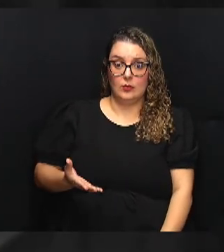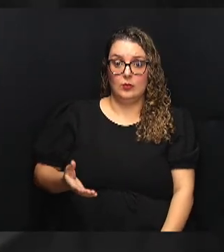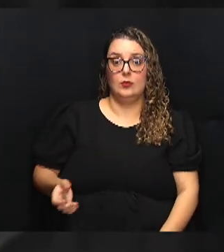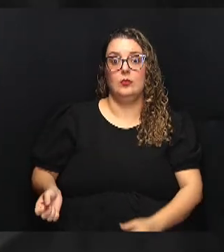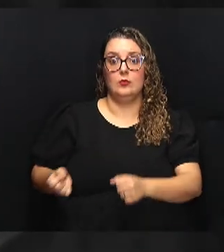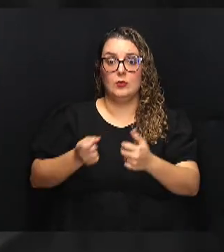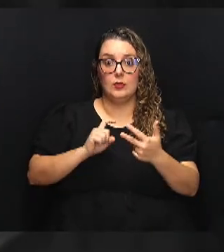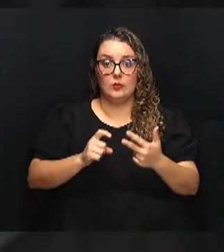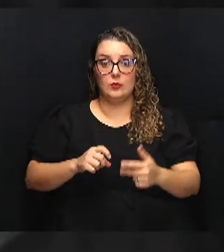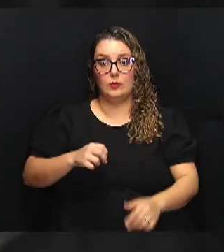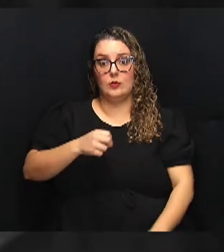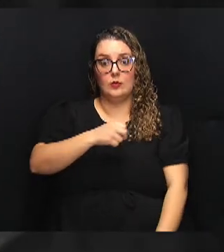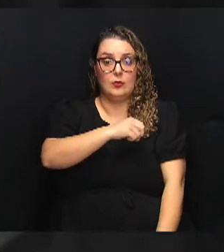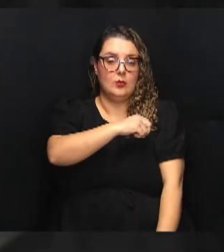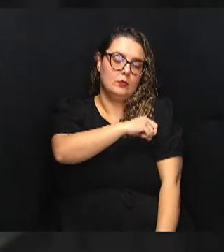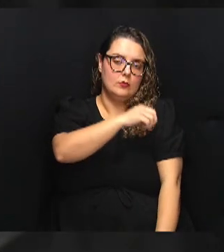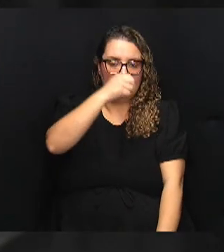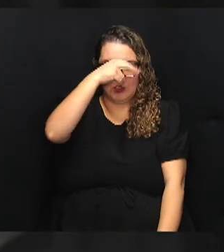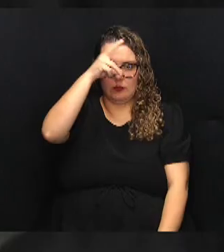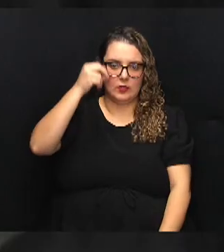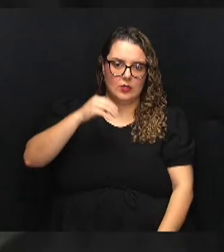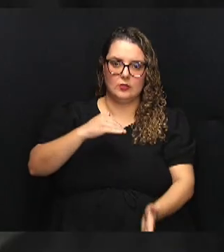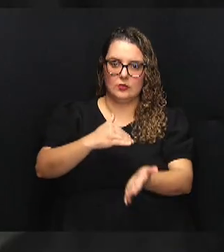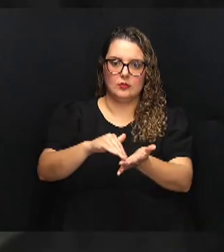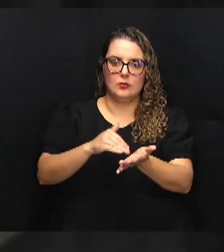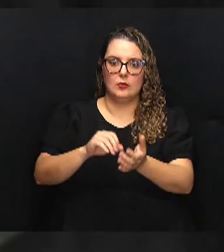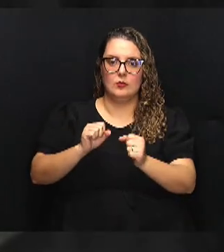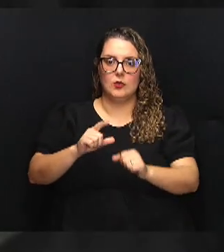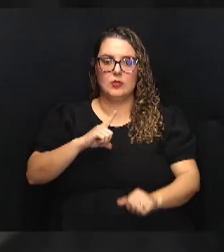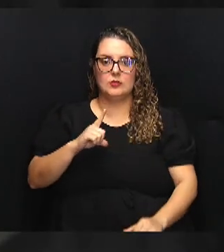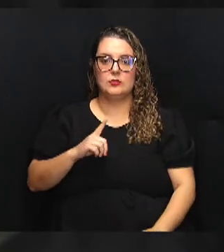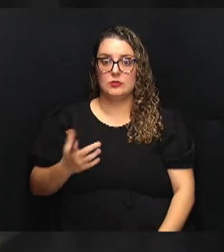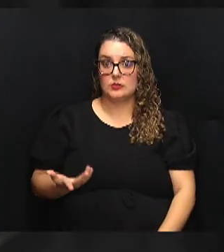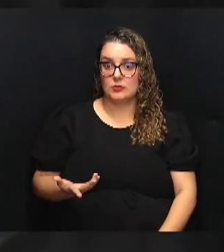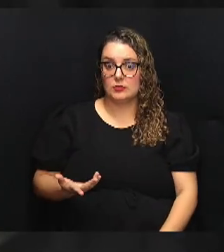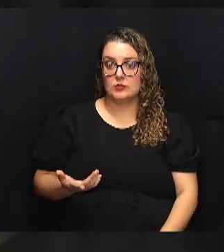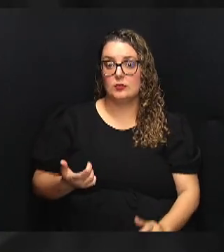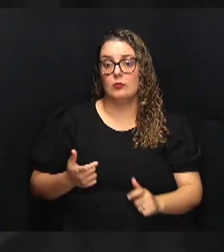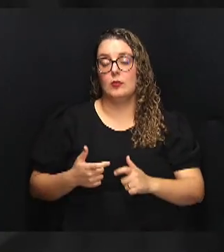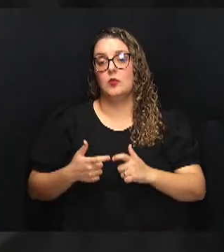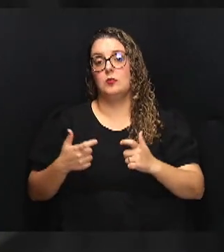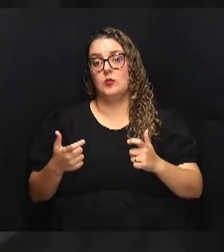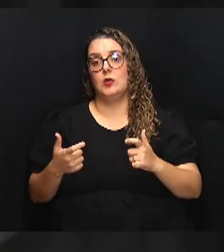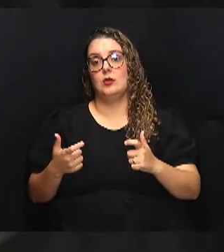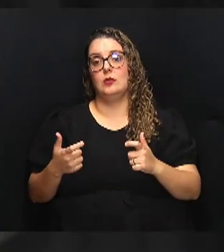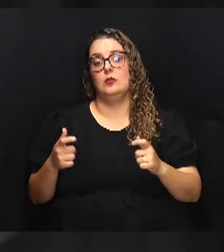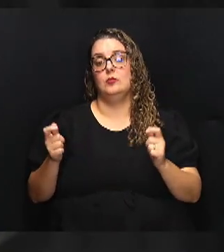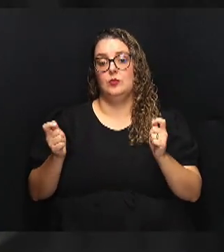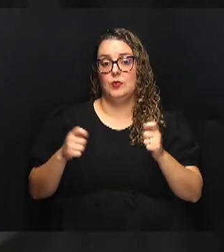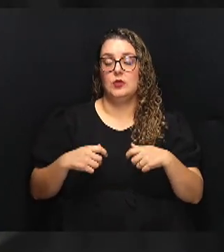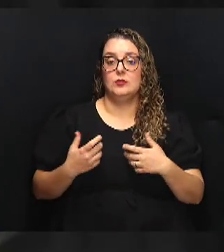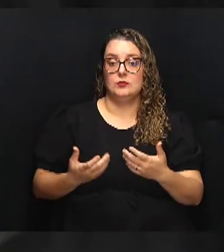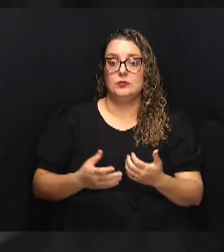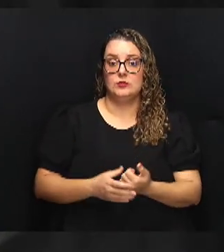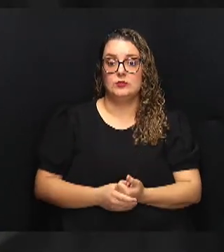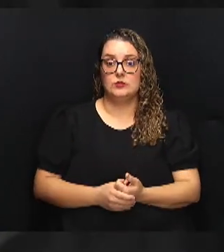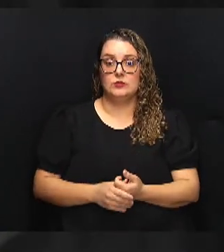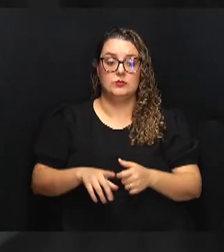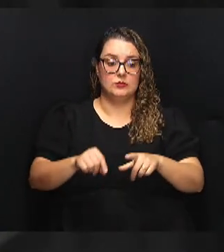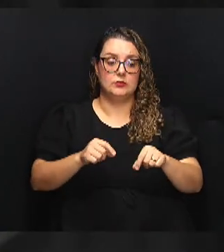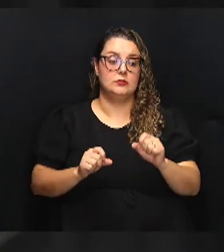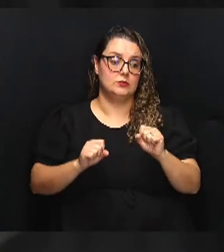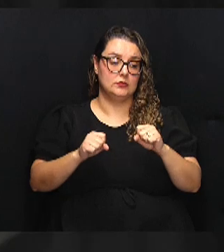Executivo, que é o prefeito, o secretário, ele possa ter uma maior possibilidade de opções, né?